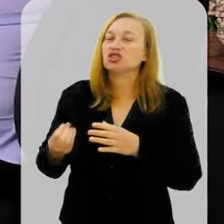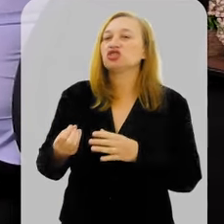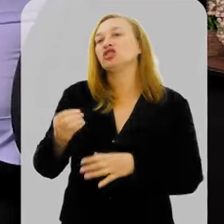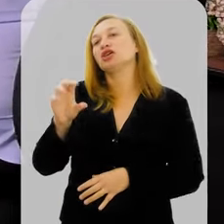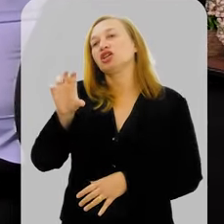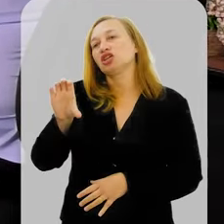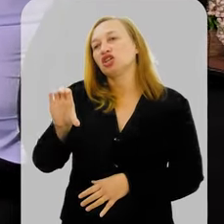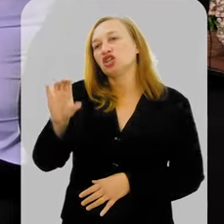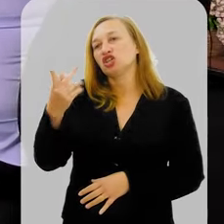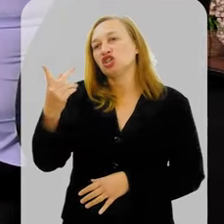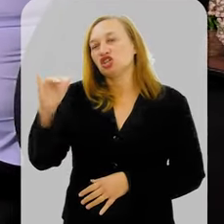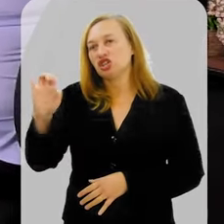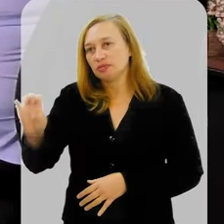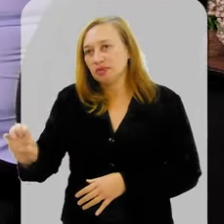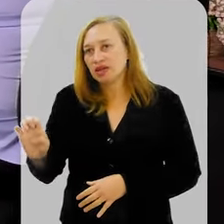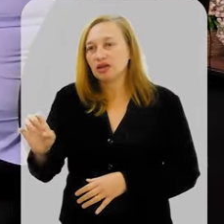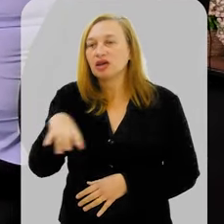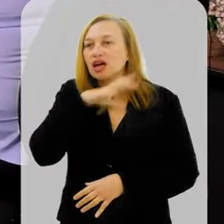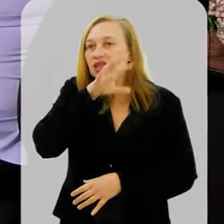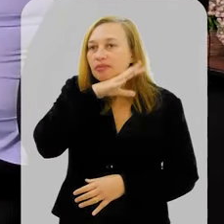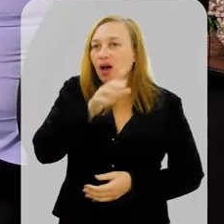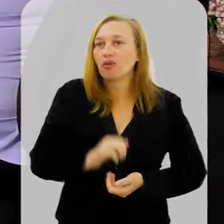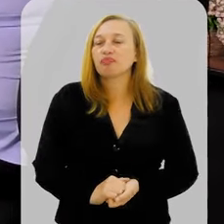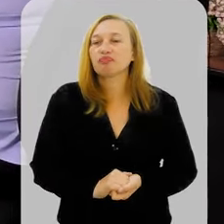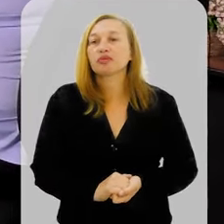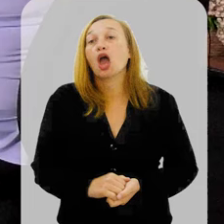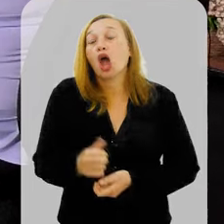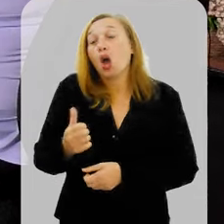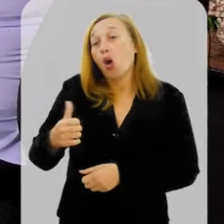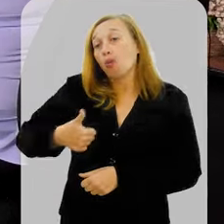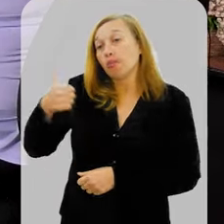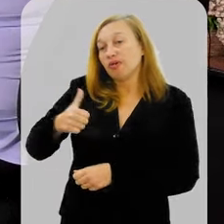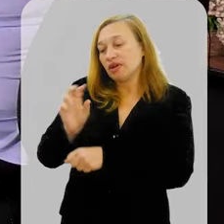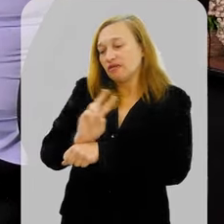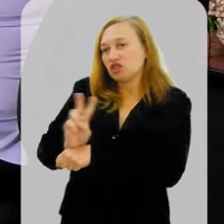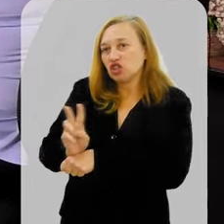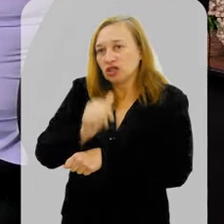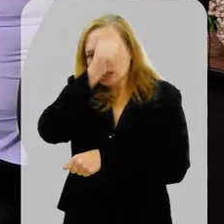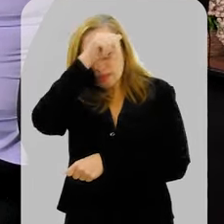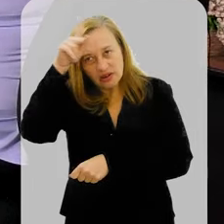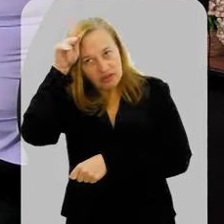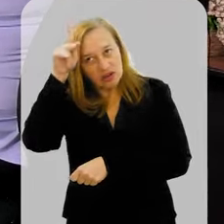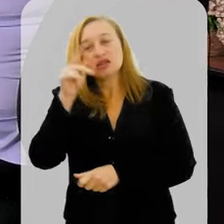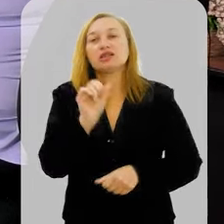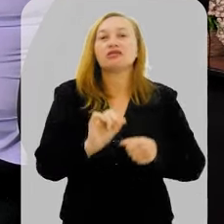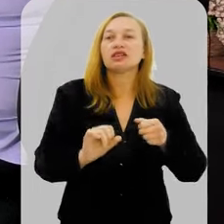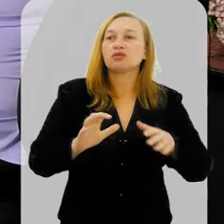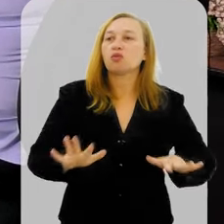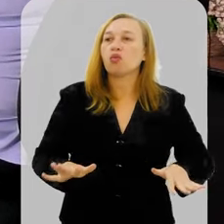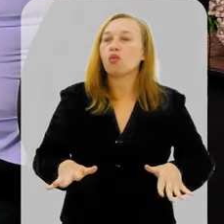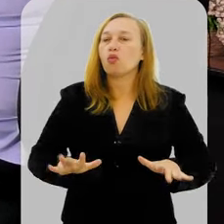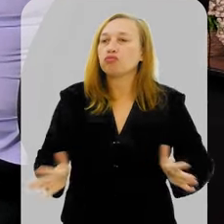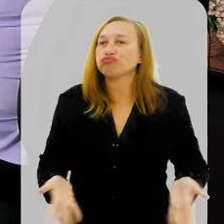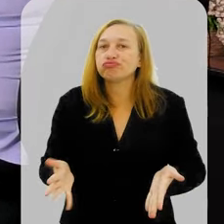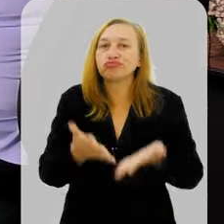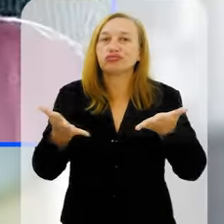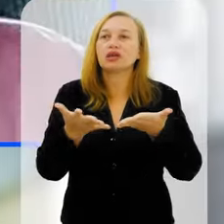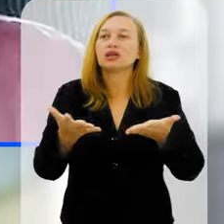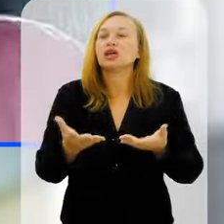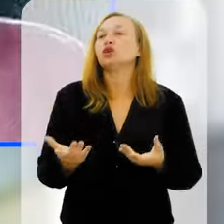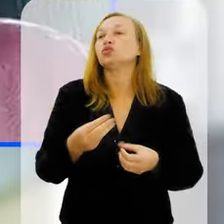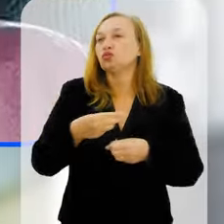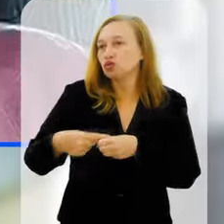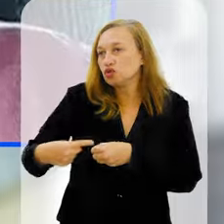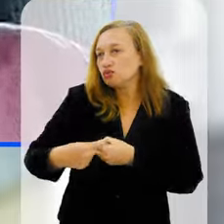de implantação dos chips? Bom, em primeiro lugar, a vigilância sanitária da prefeitura está fazendo, né, essas